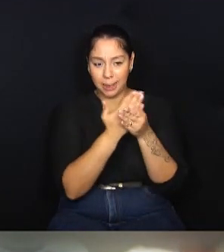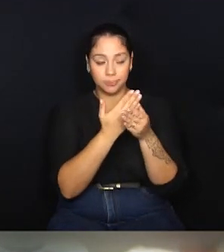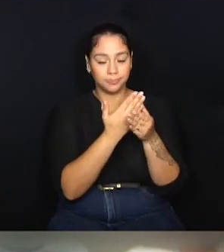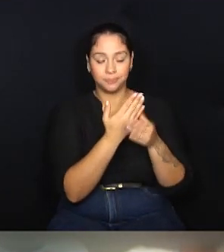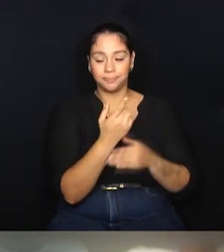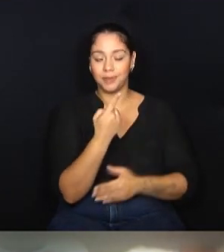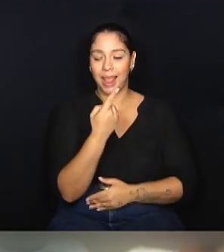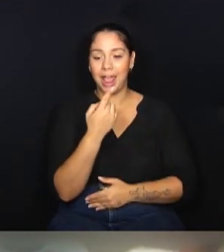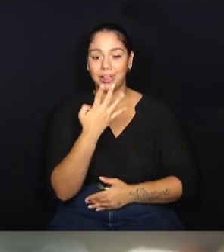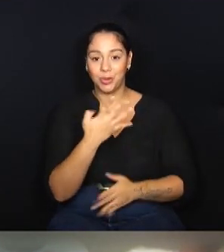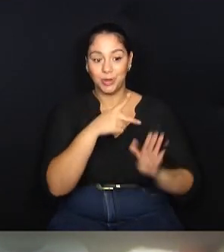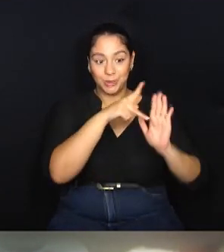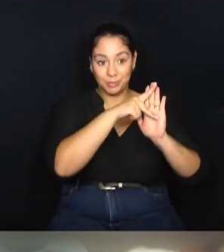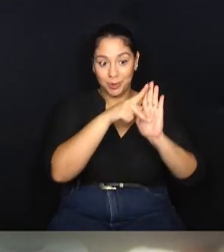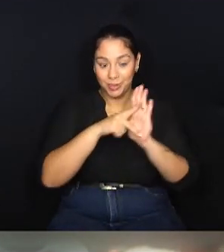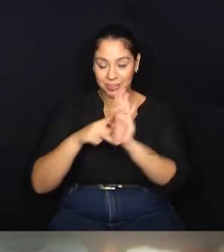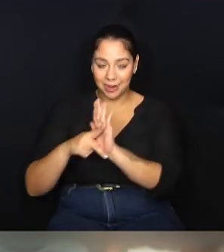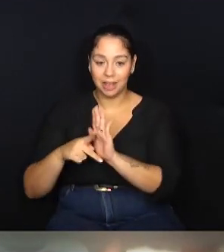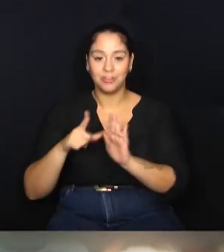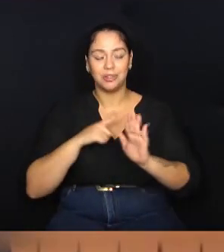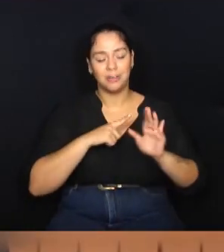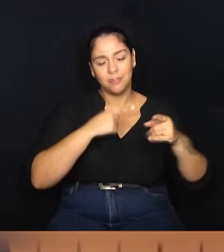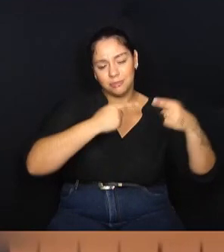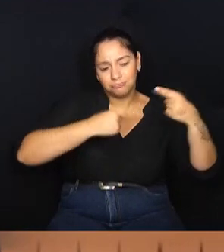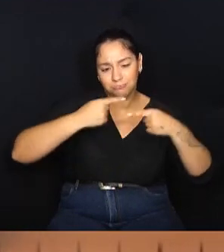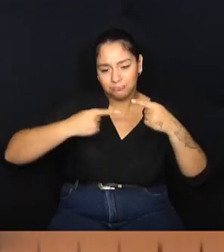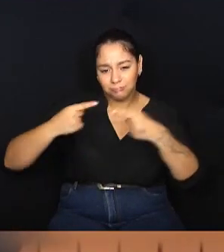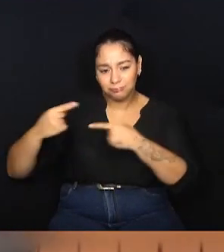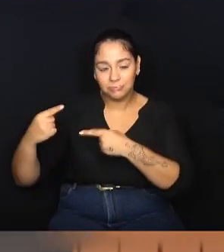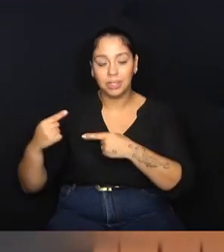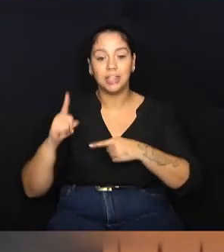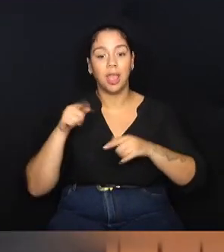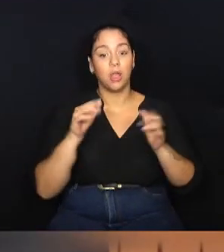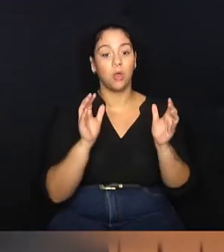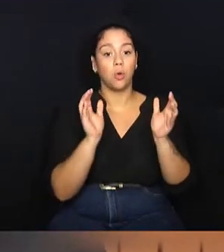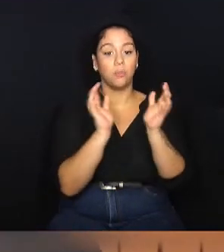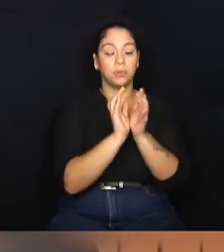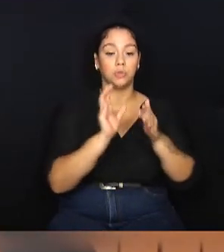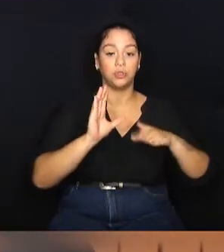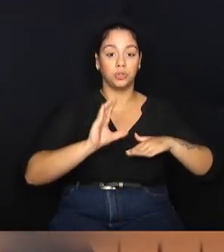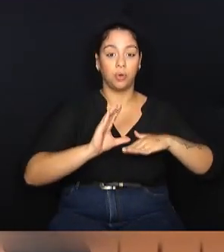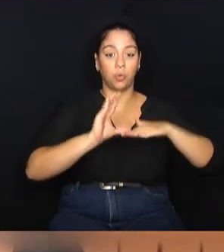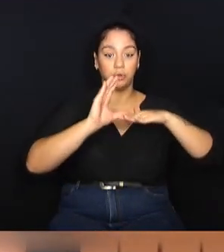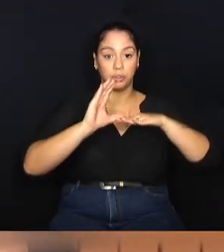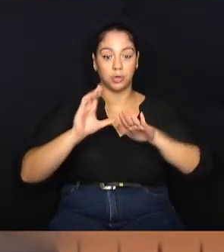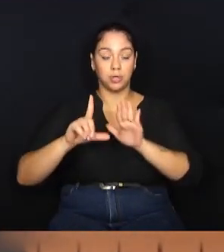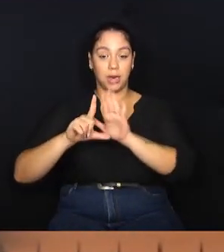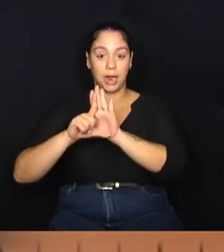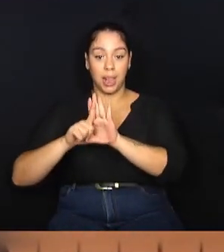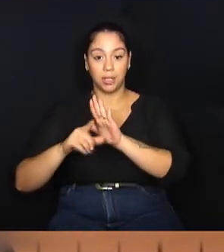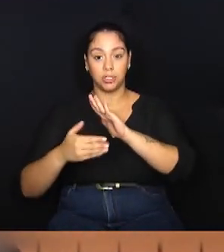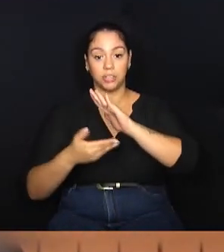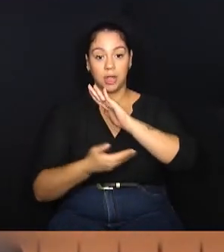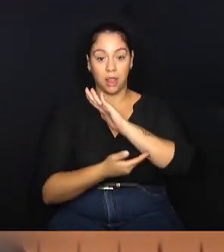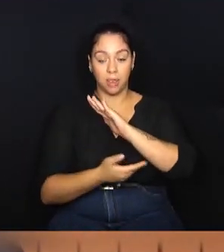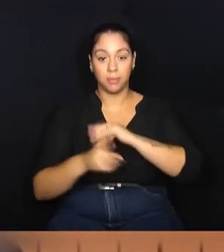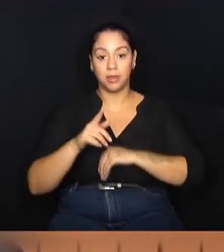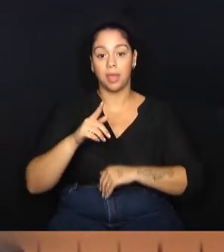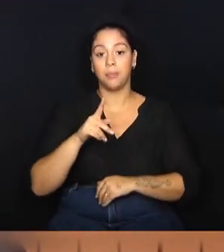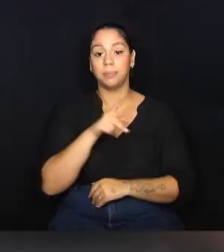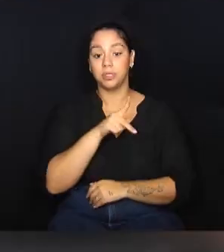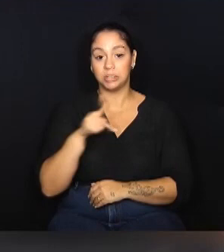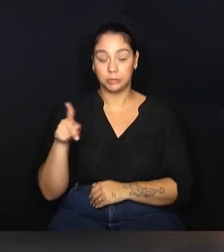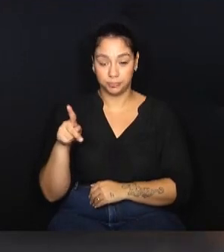terceira reunião ordinária da Constileg, a Comissão de Constituição e Legalidade da Câmara. Presidida pelo vereador